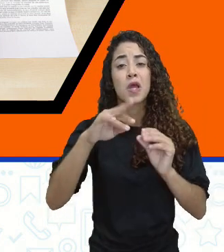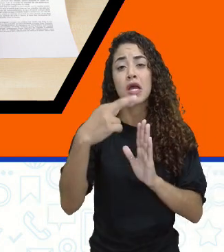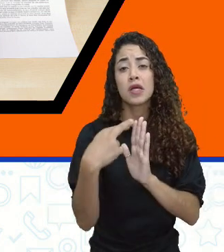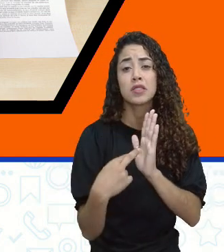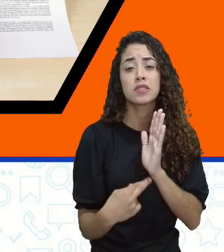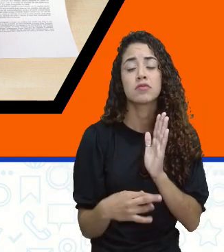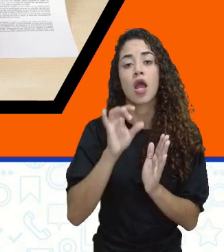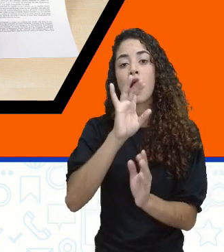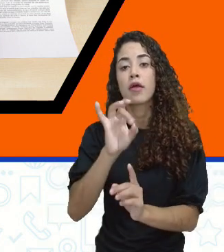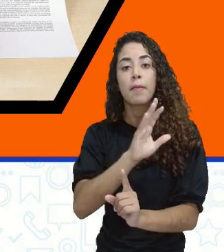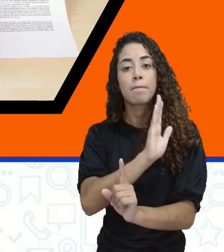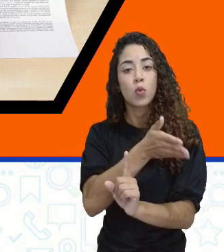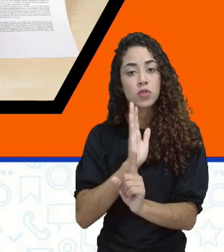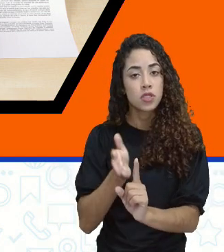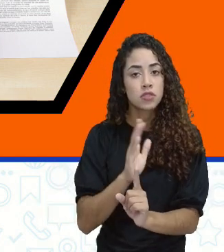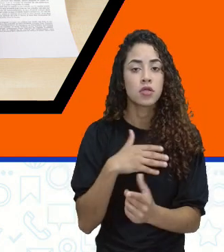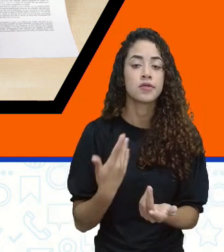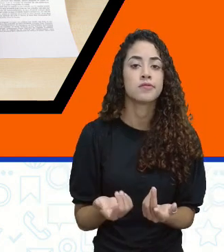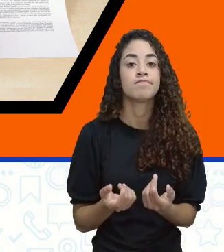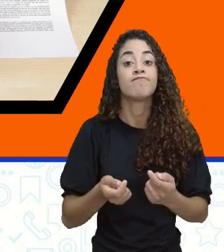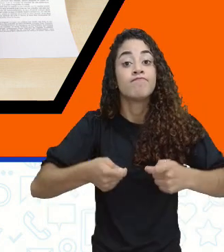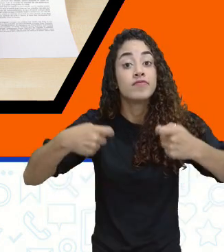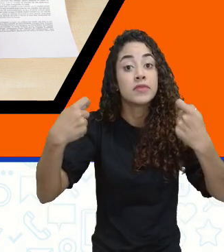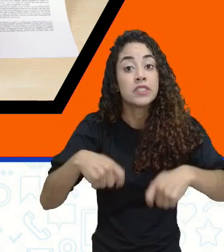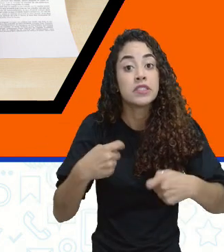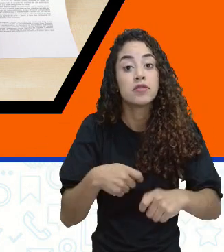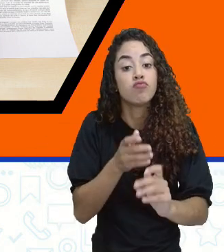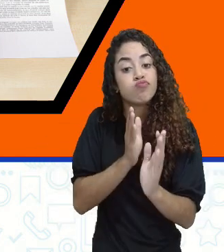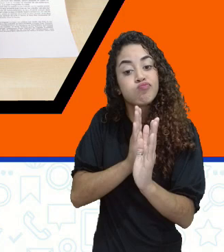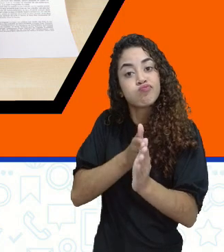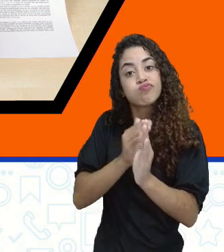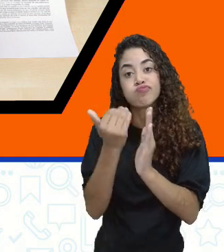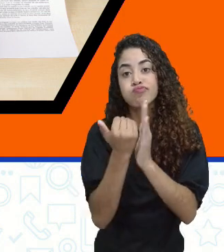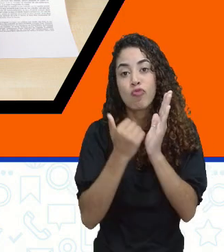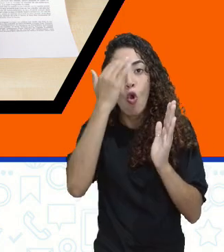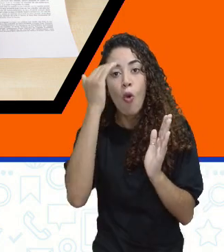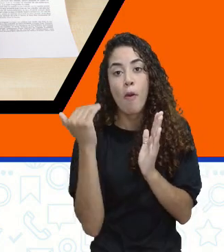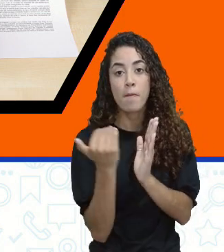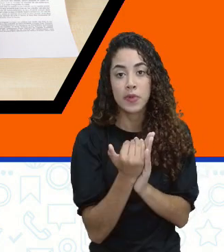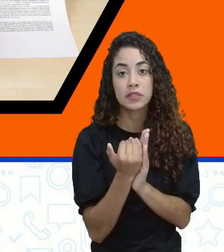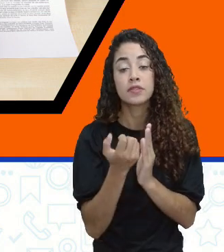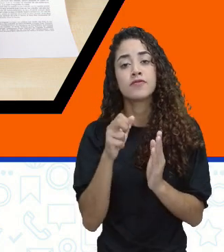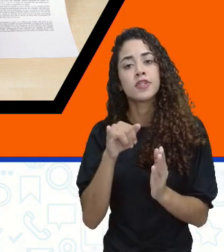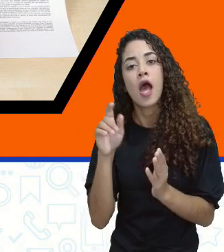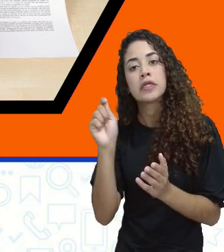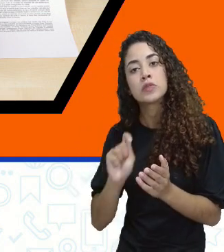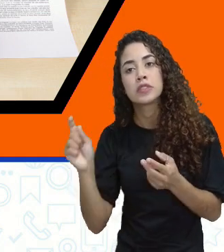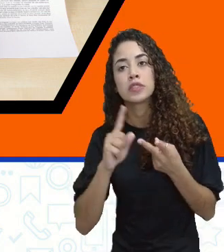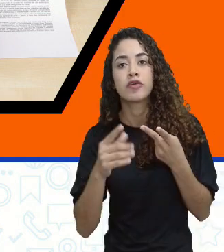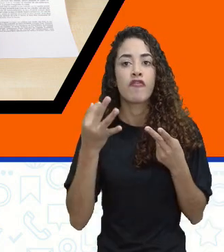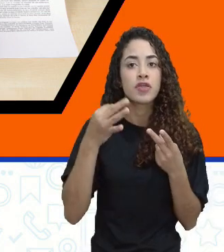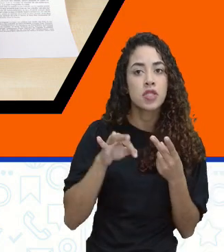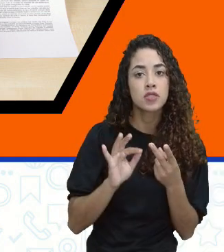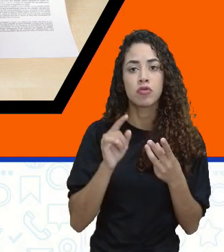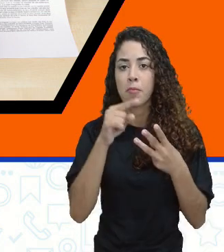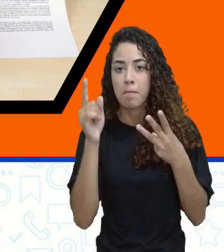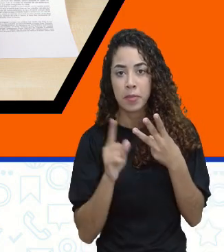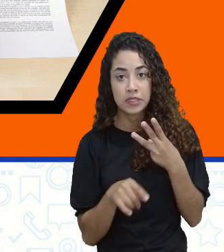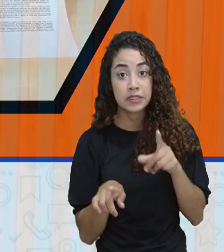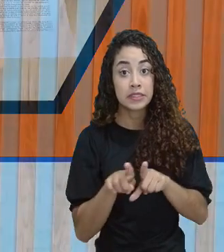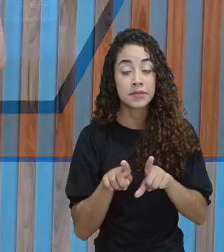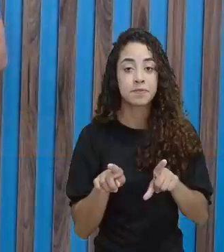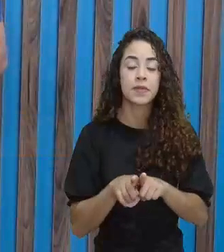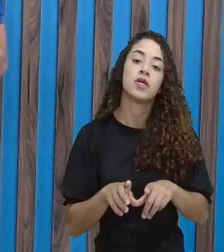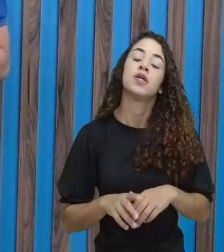para cada modalidade que devem ser seguidas. E aí, essas associações, federações e